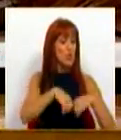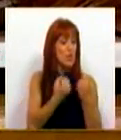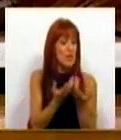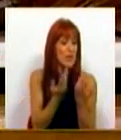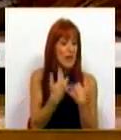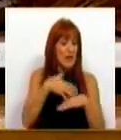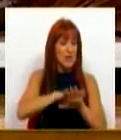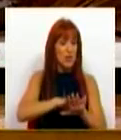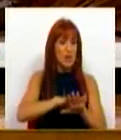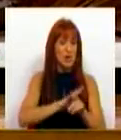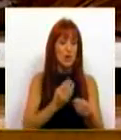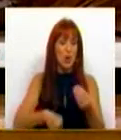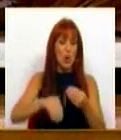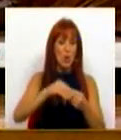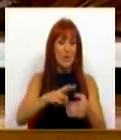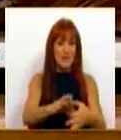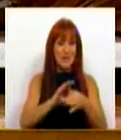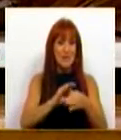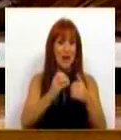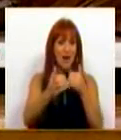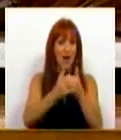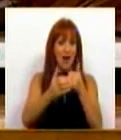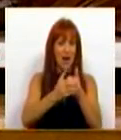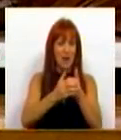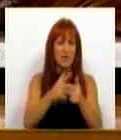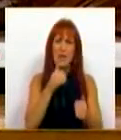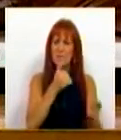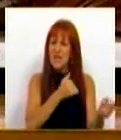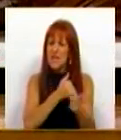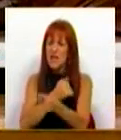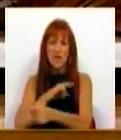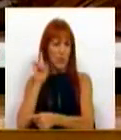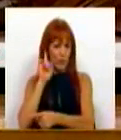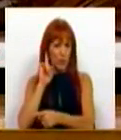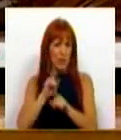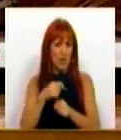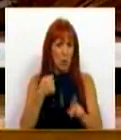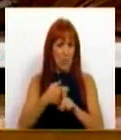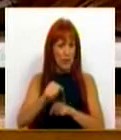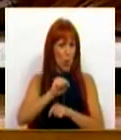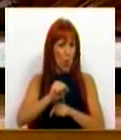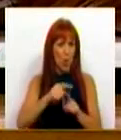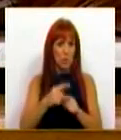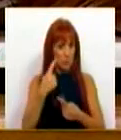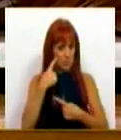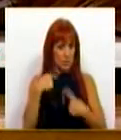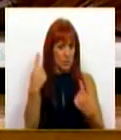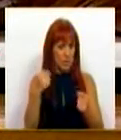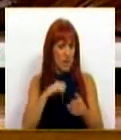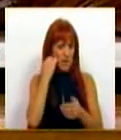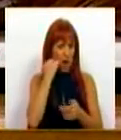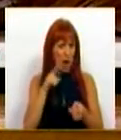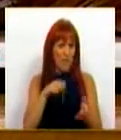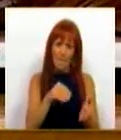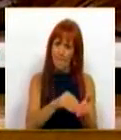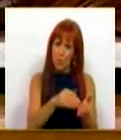de inserção e do complemento solidário para idosos. São medidas fundamentais para o combate às manifestações mais graves